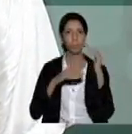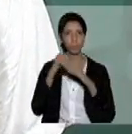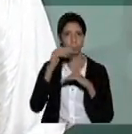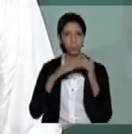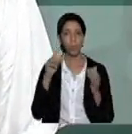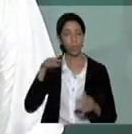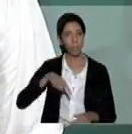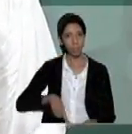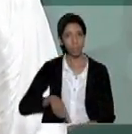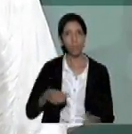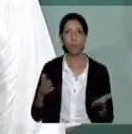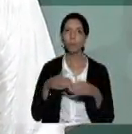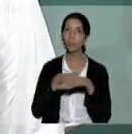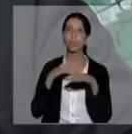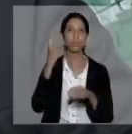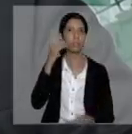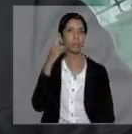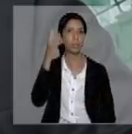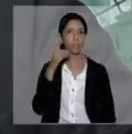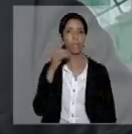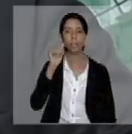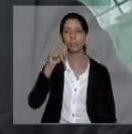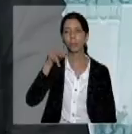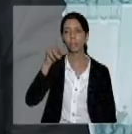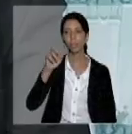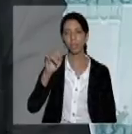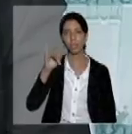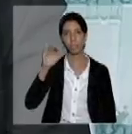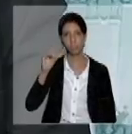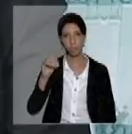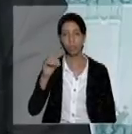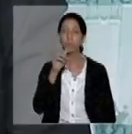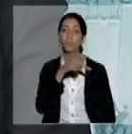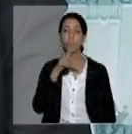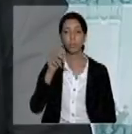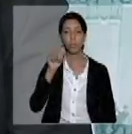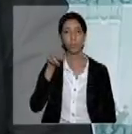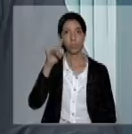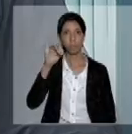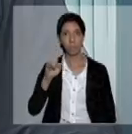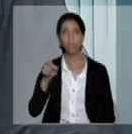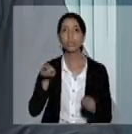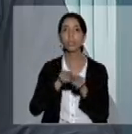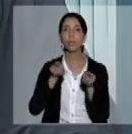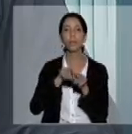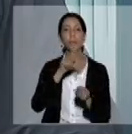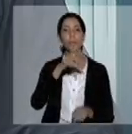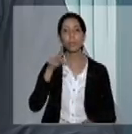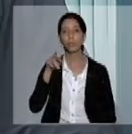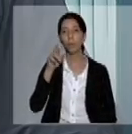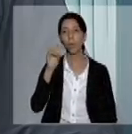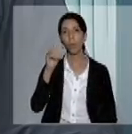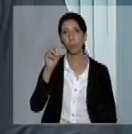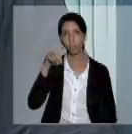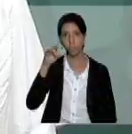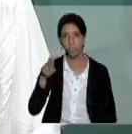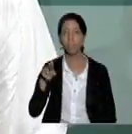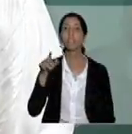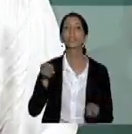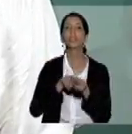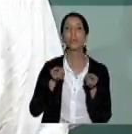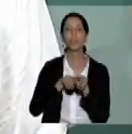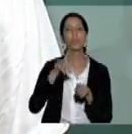profissional. Aqui no estúdio, o deputado André Siciliano, o professor Rafael Almada e o professor Rodney